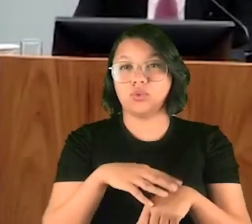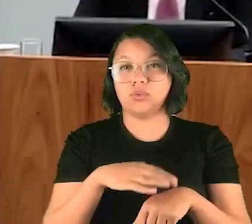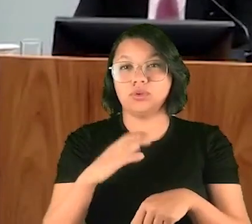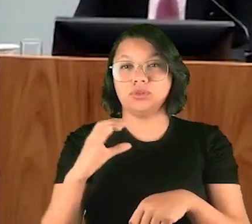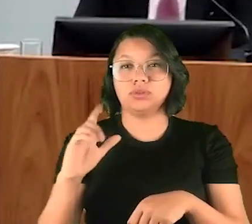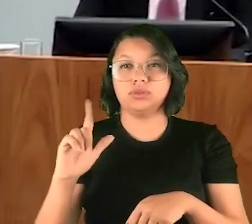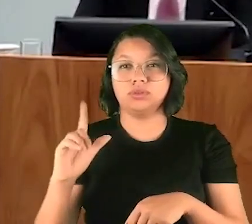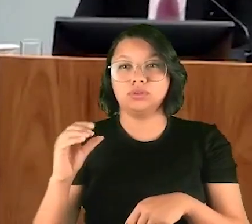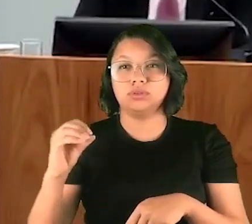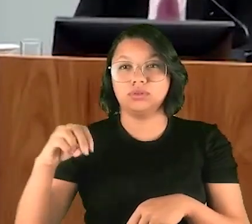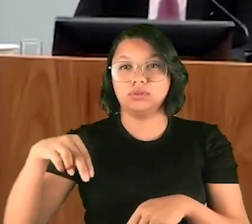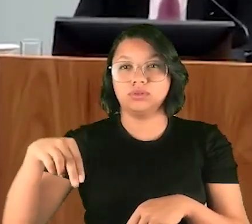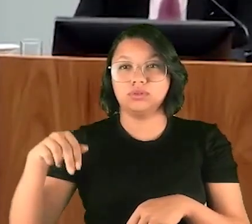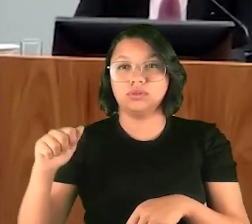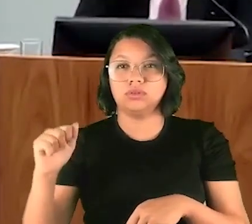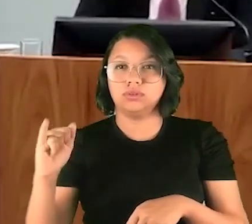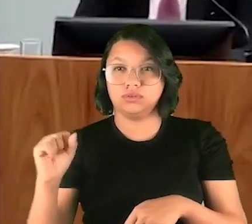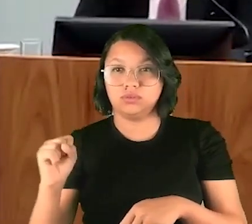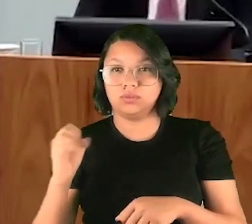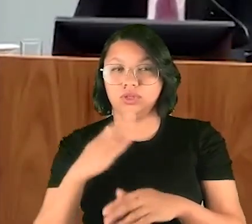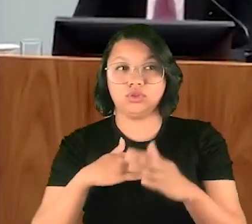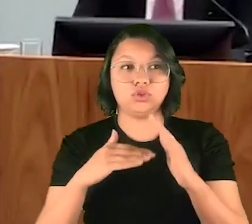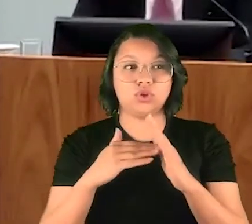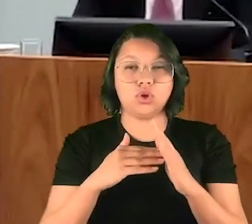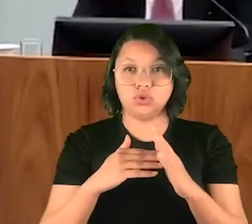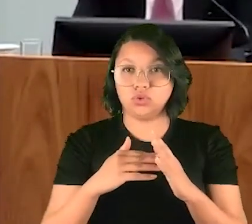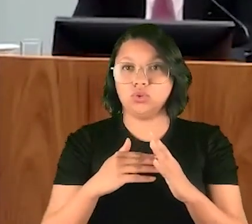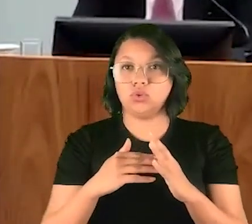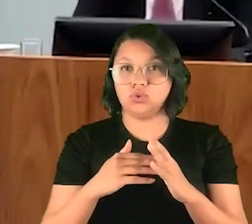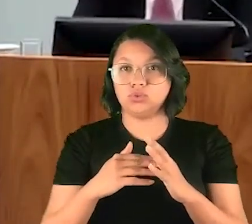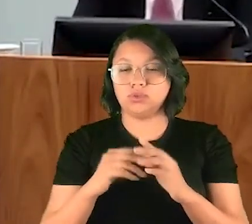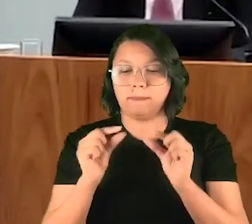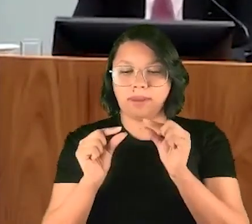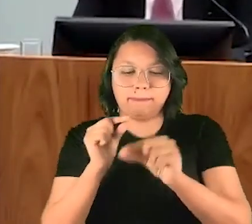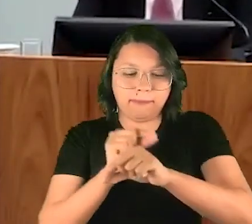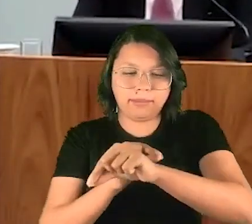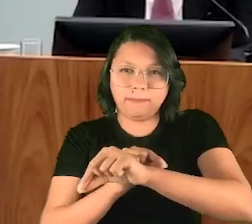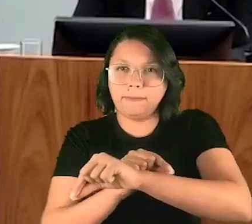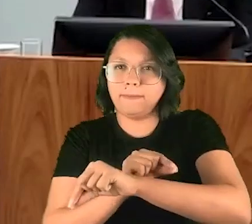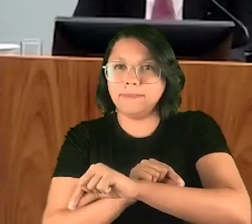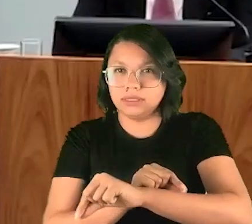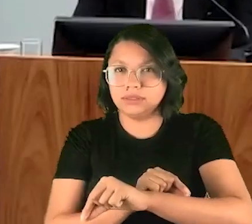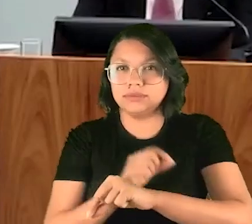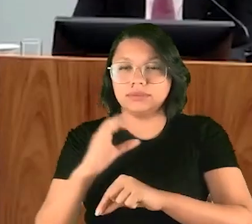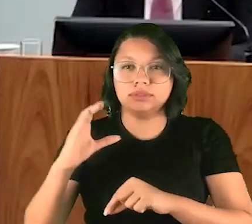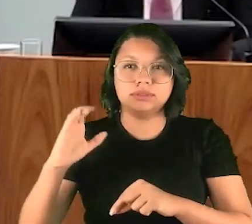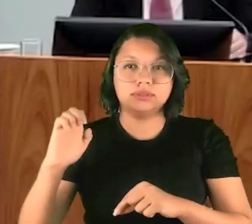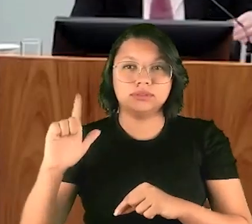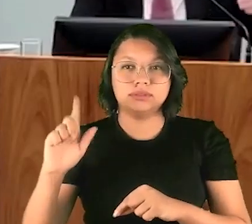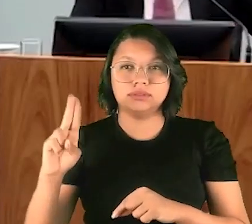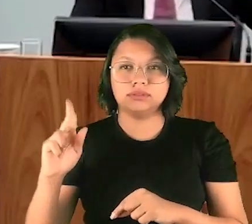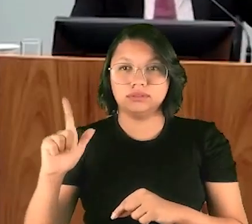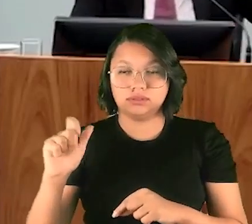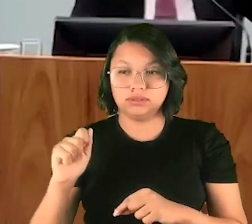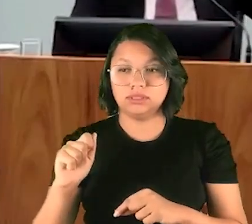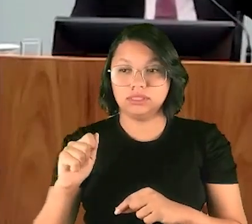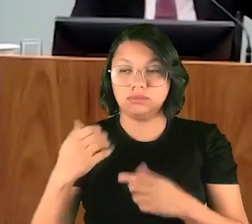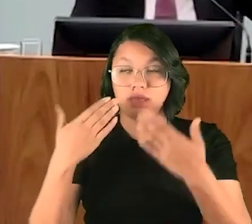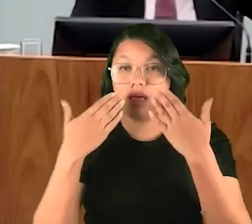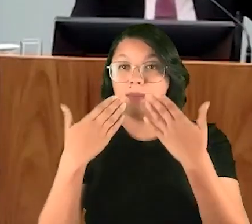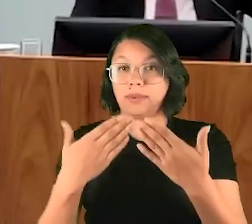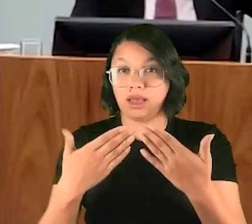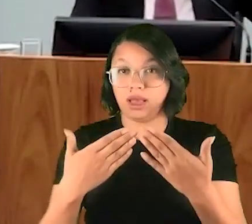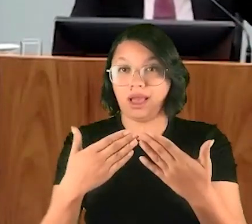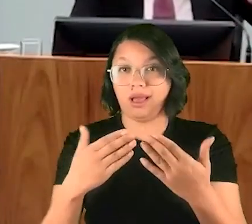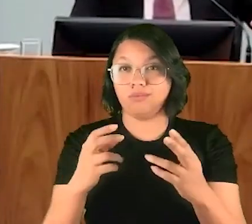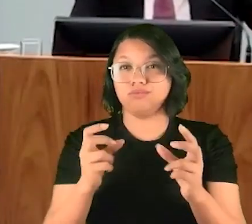porque são doenças que são clonais e praticamente todas as células destas doenças apresentam alteração que